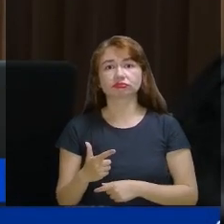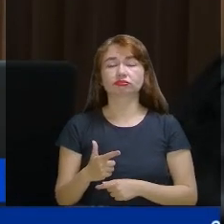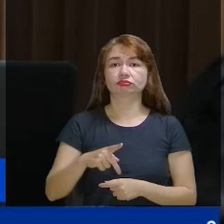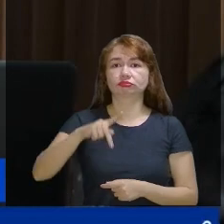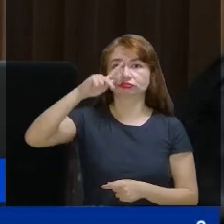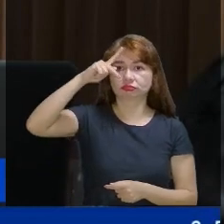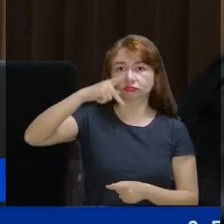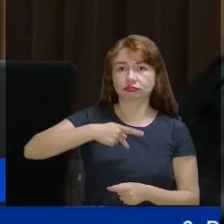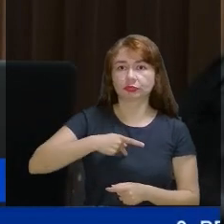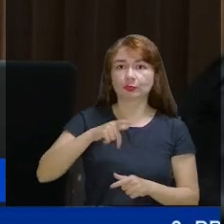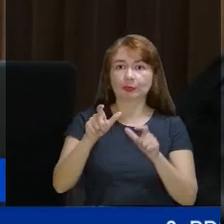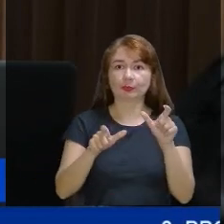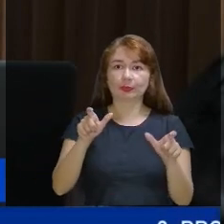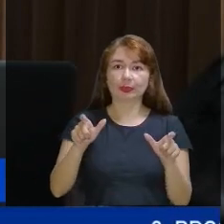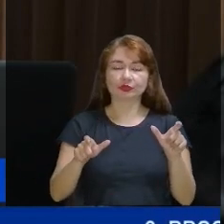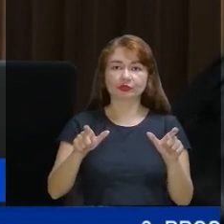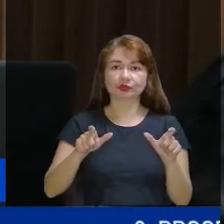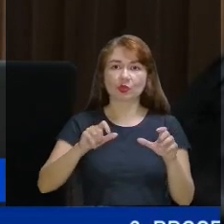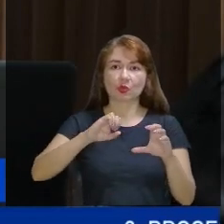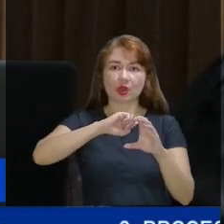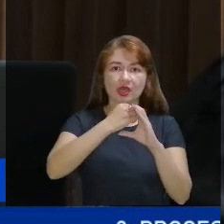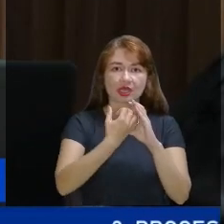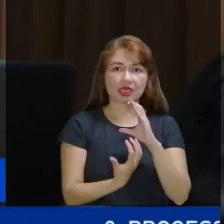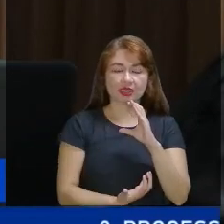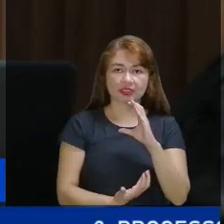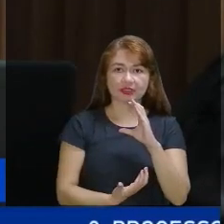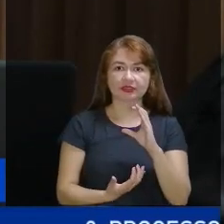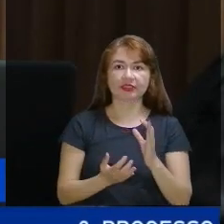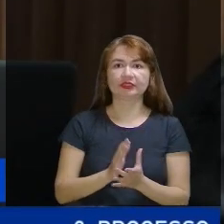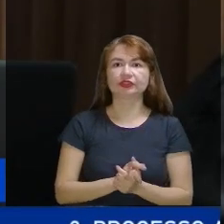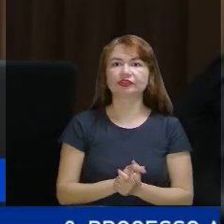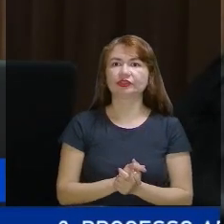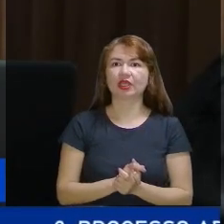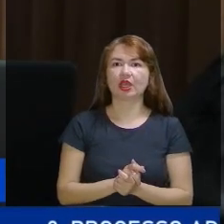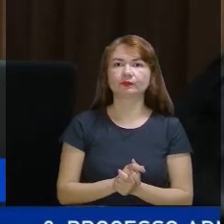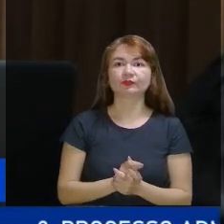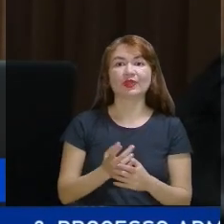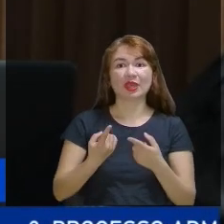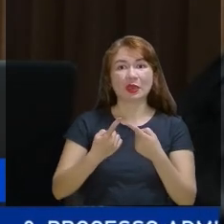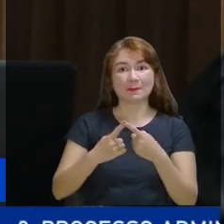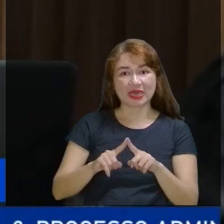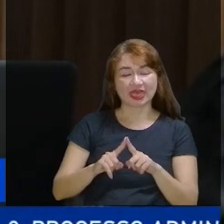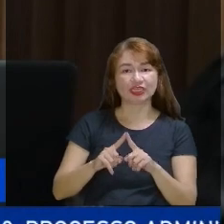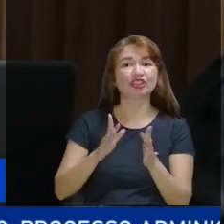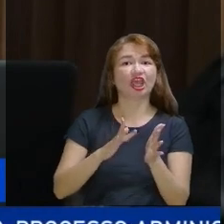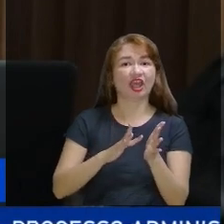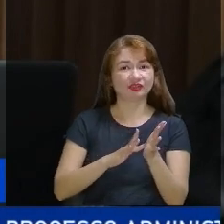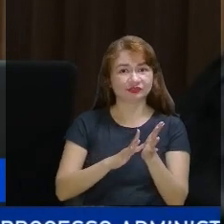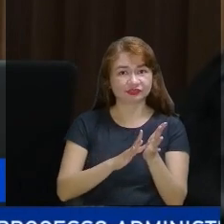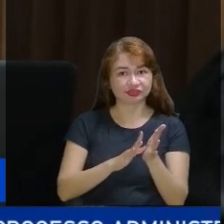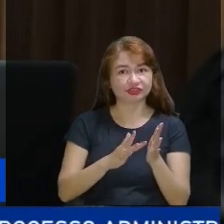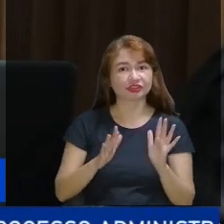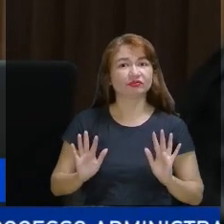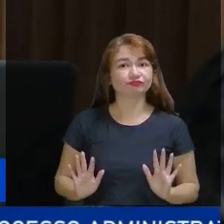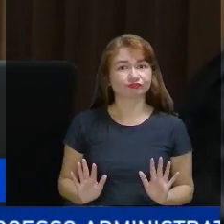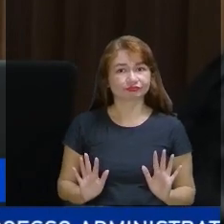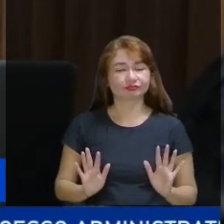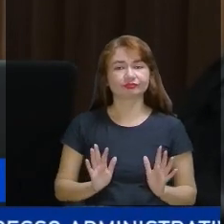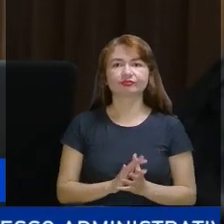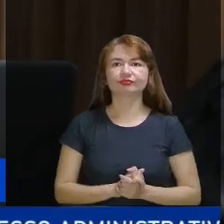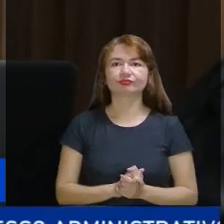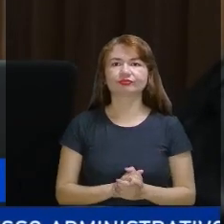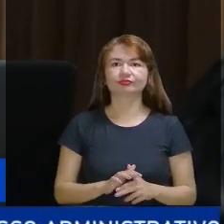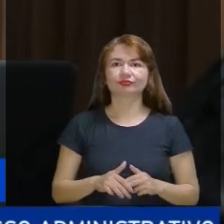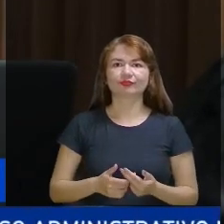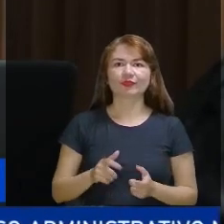autodeclara para tentar desviar, de algum modo, essa finalidade, que é a finalidade mesmo de fazer com que as pessoas que